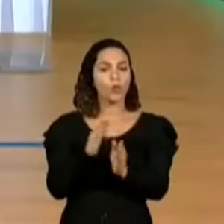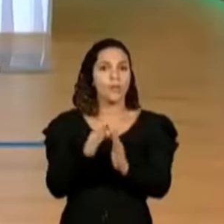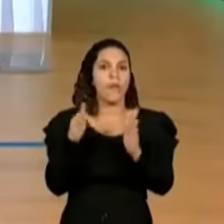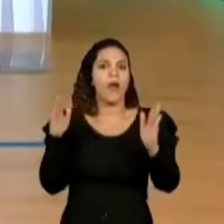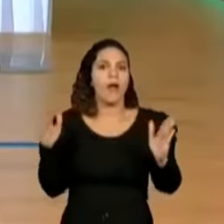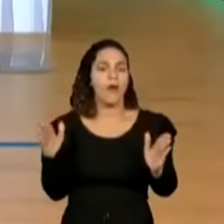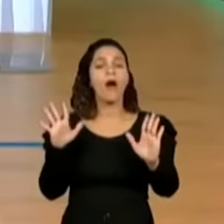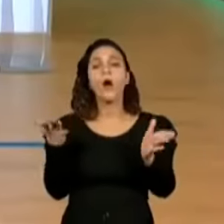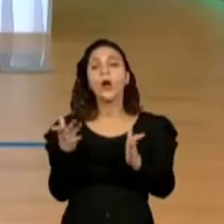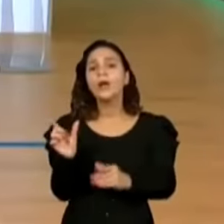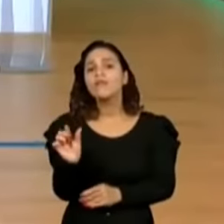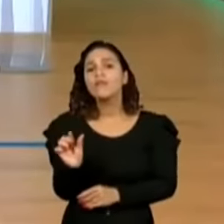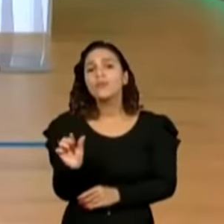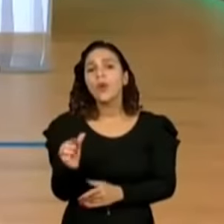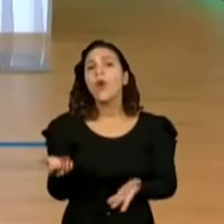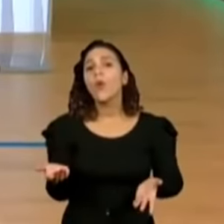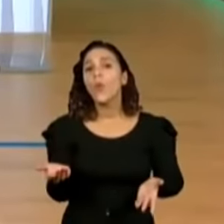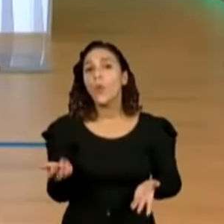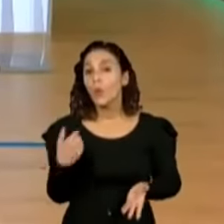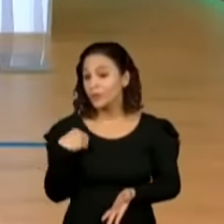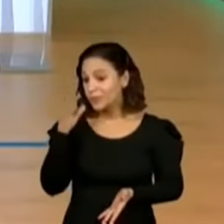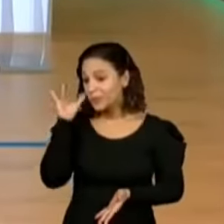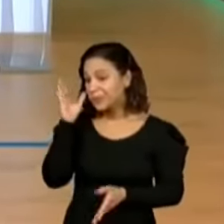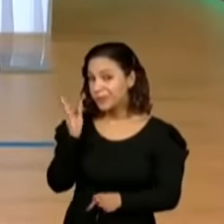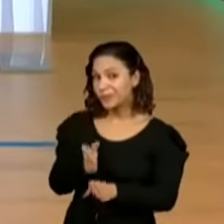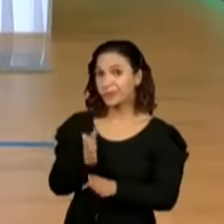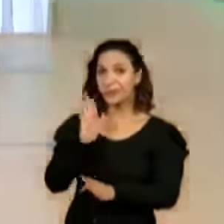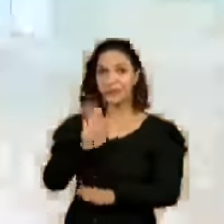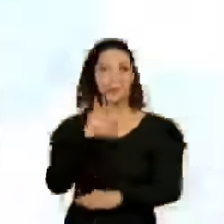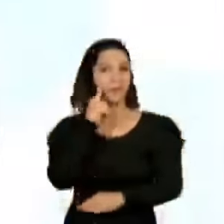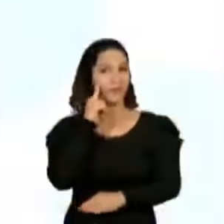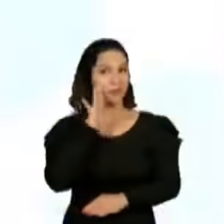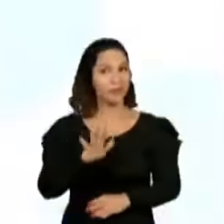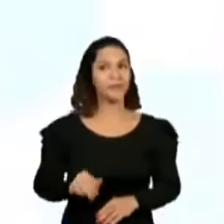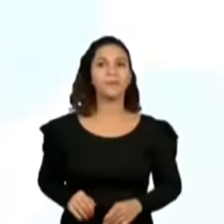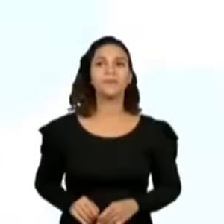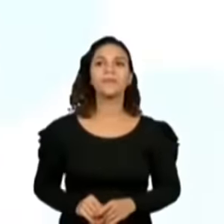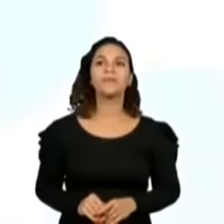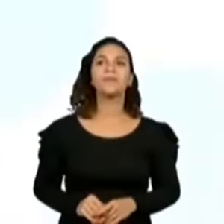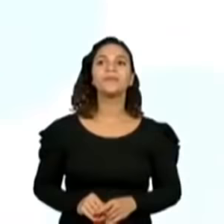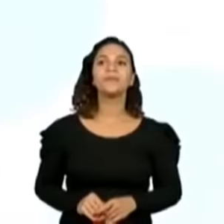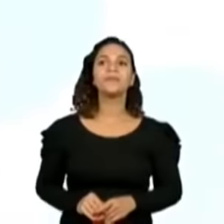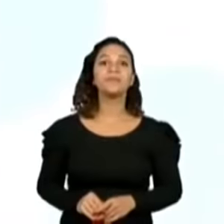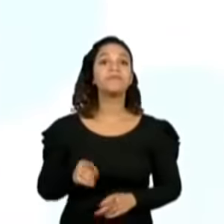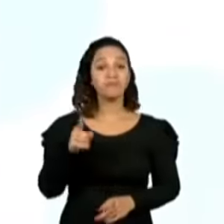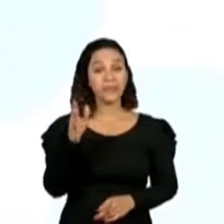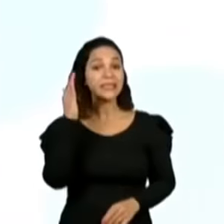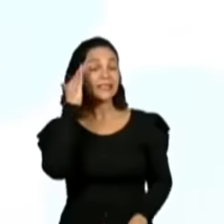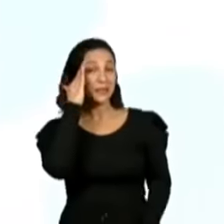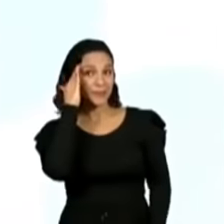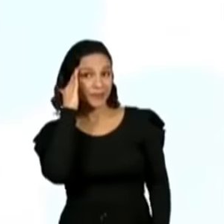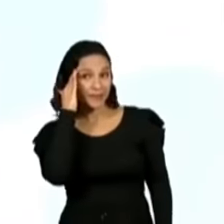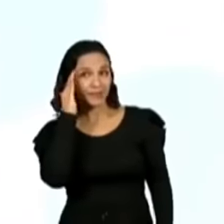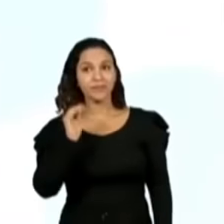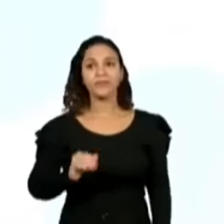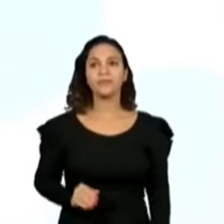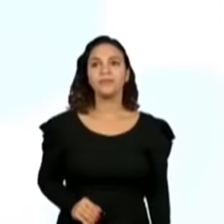descobrir, eu estou curiosa, e você? Vamos ver qual é? Eu não sei ainda. Você sabia que